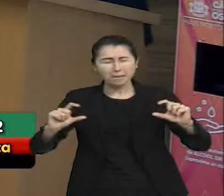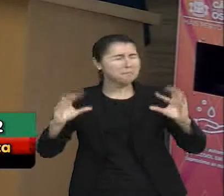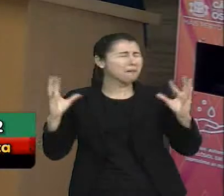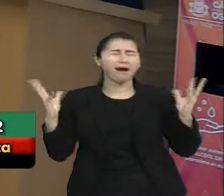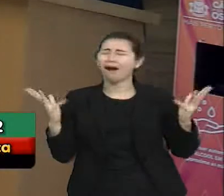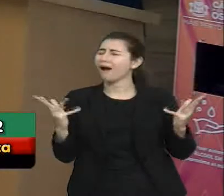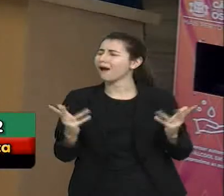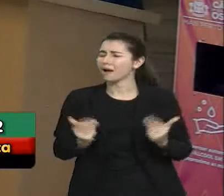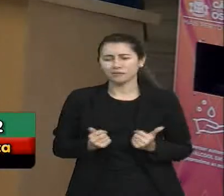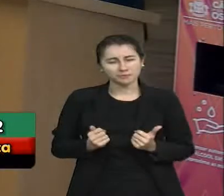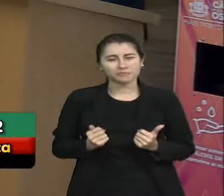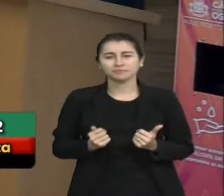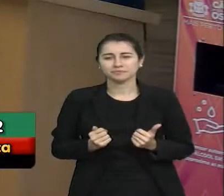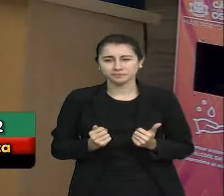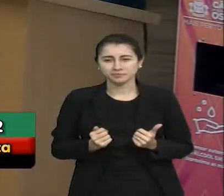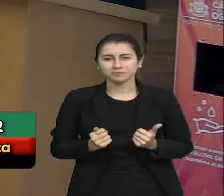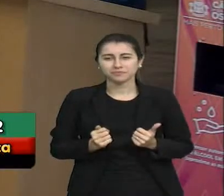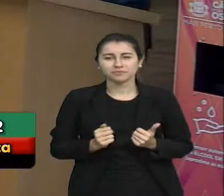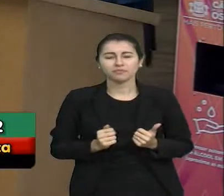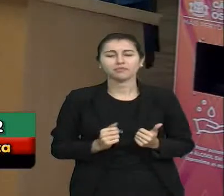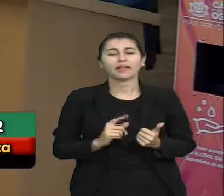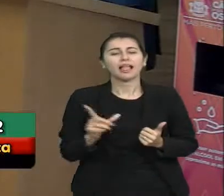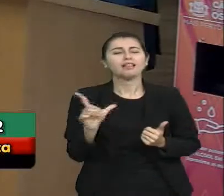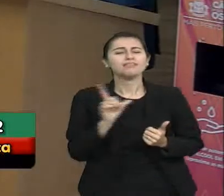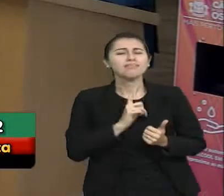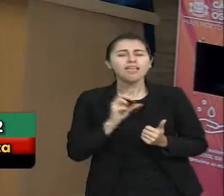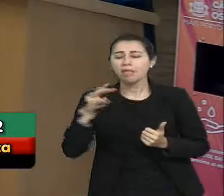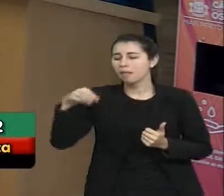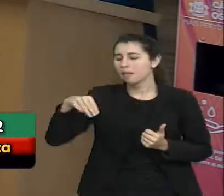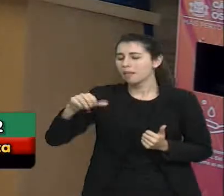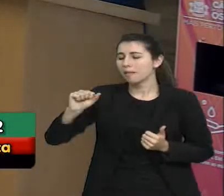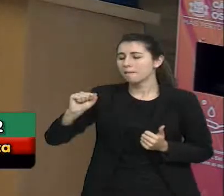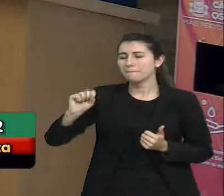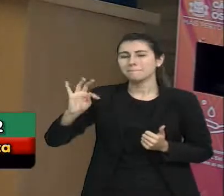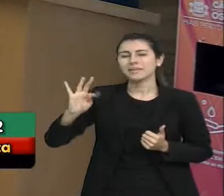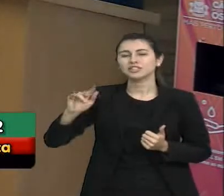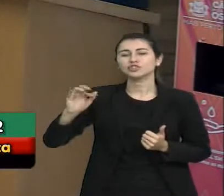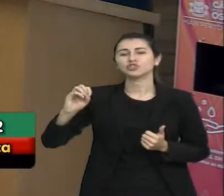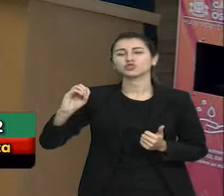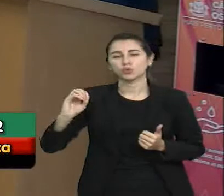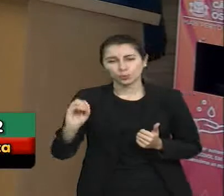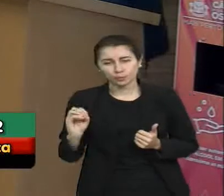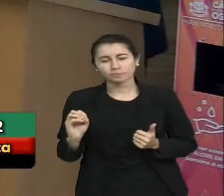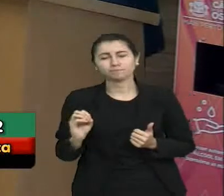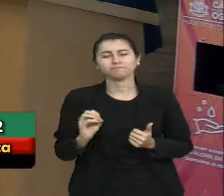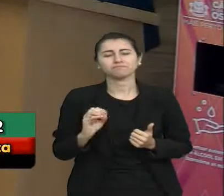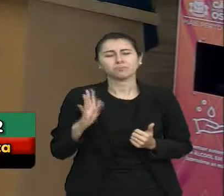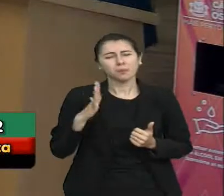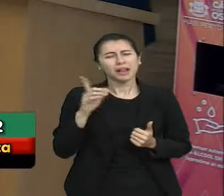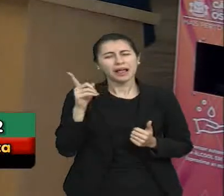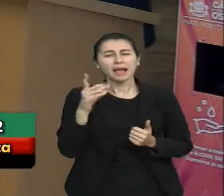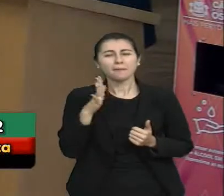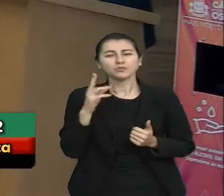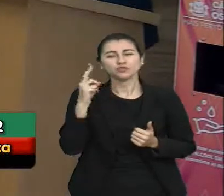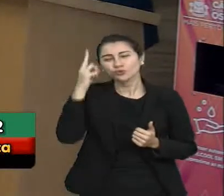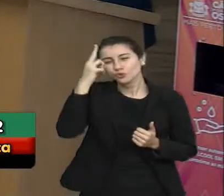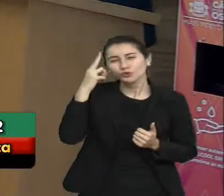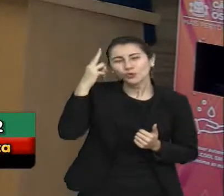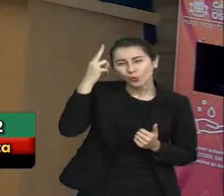filme ele tem um quê místico muito acentuado. E O Campo dos Sonhos, na figura do